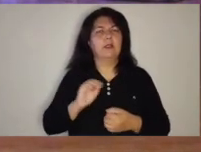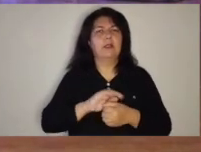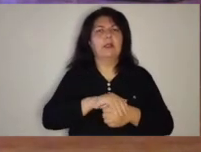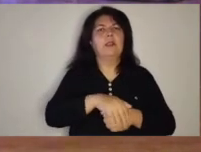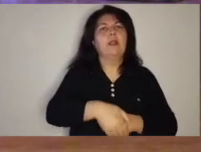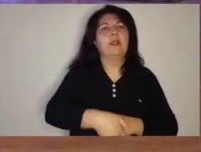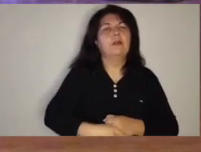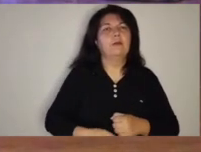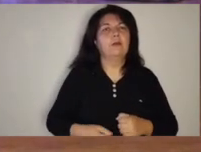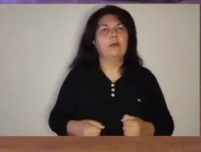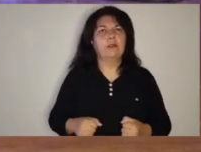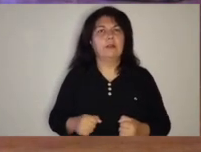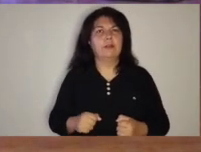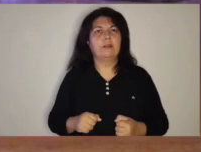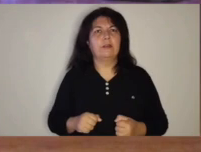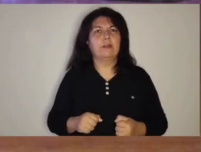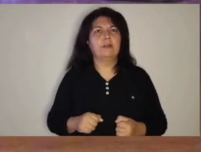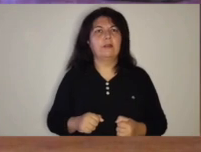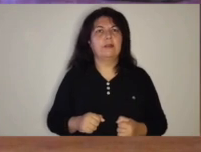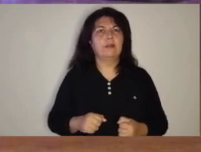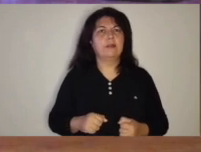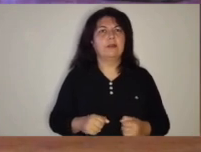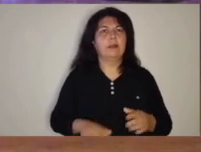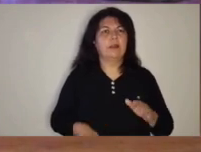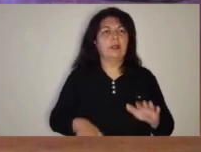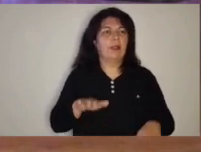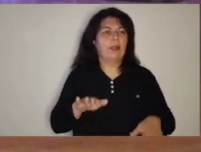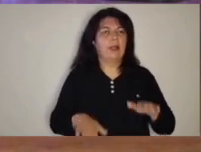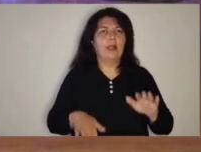Espírito Santo de Deus. Você está entendendo?